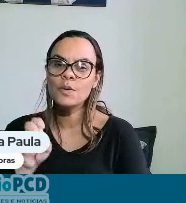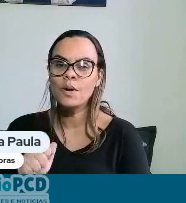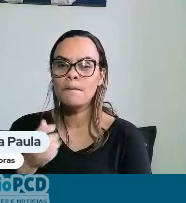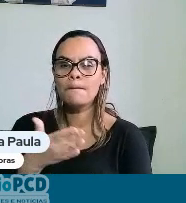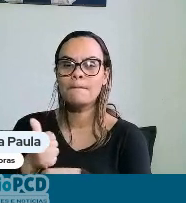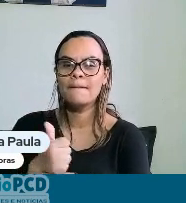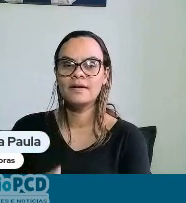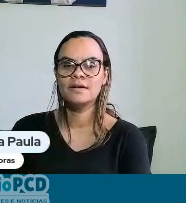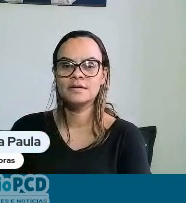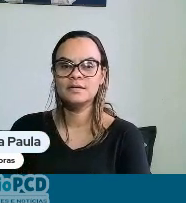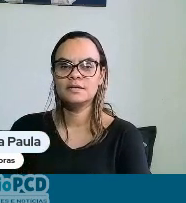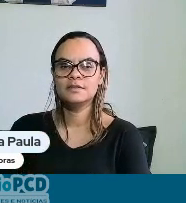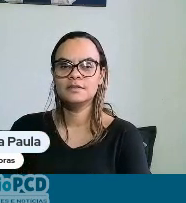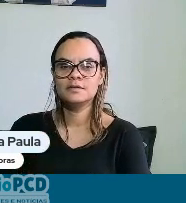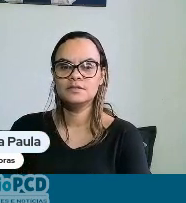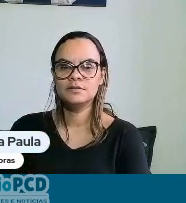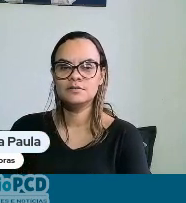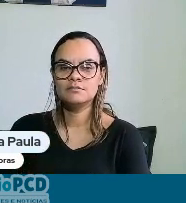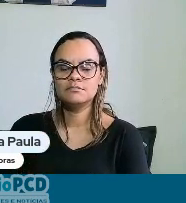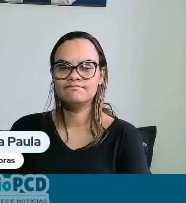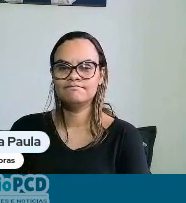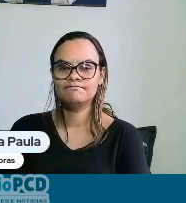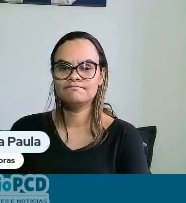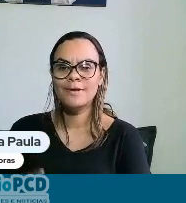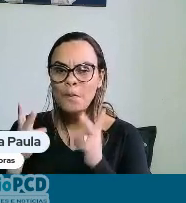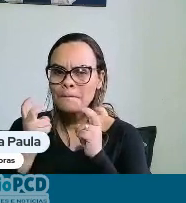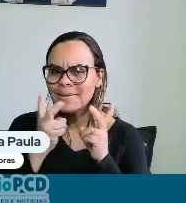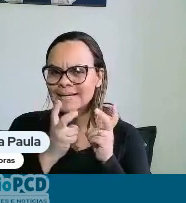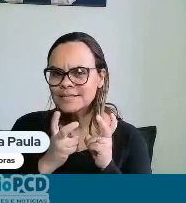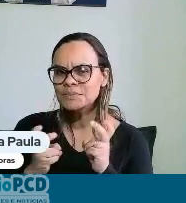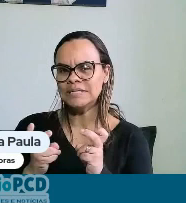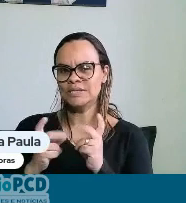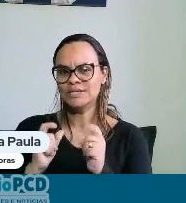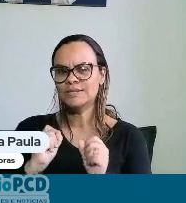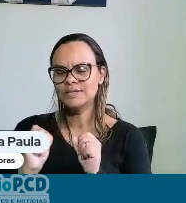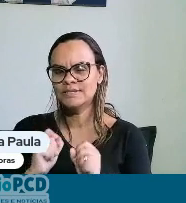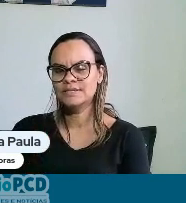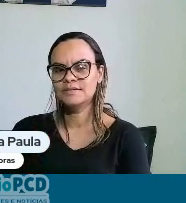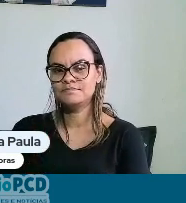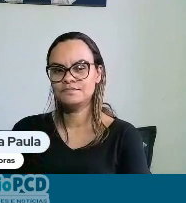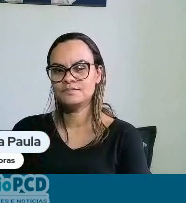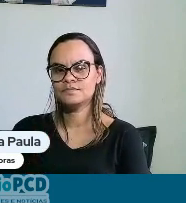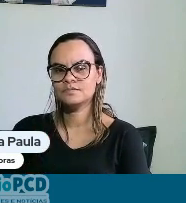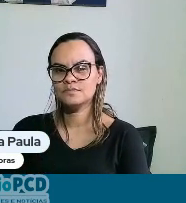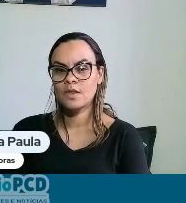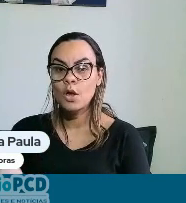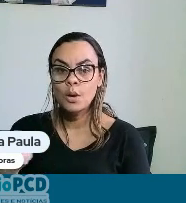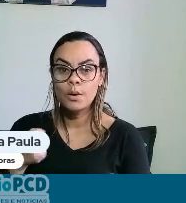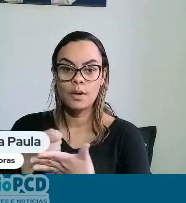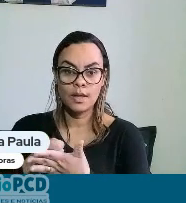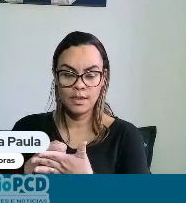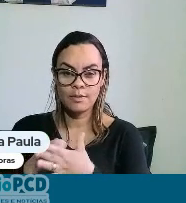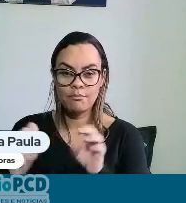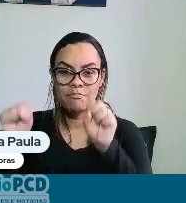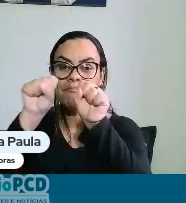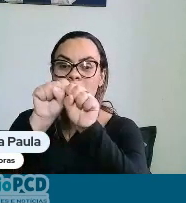liberal, etc. Então, eu tenho a sensação que a aplicabilidade desse